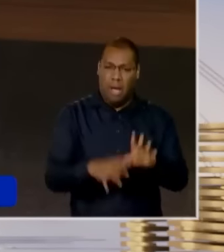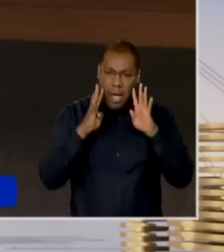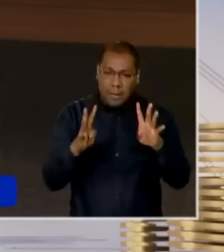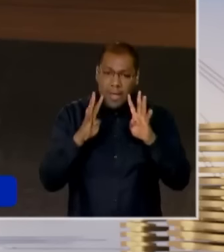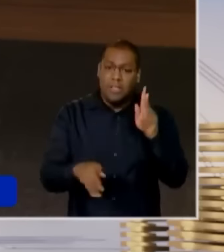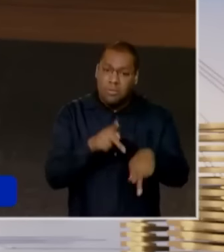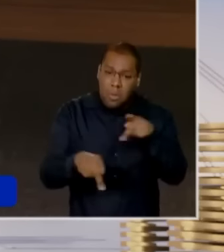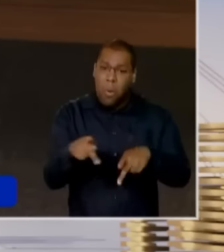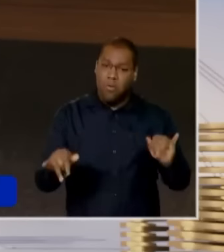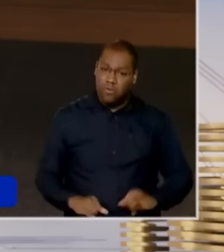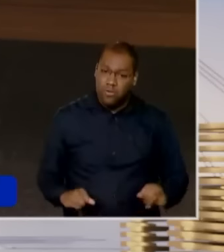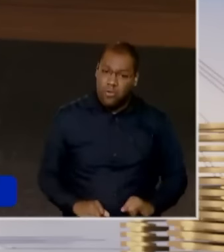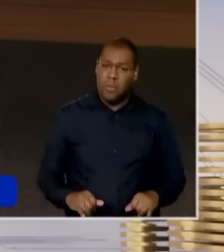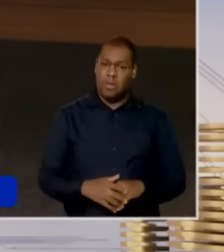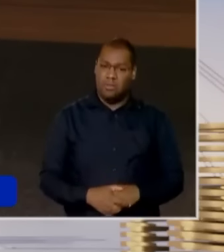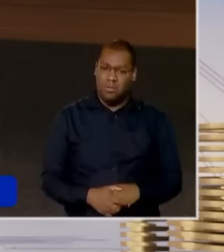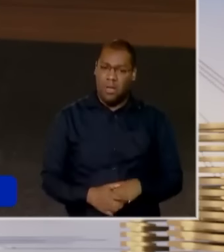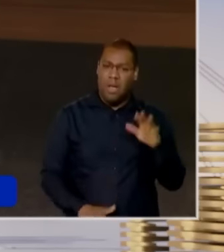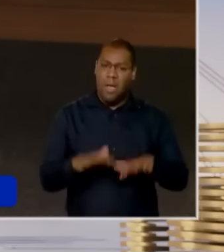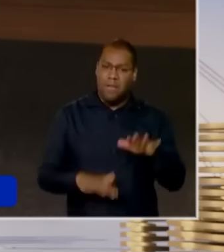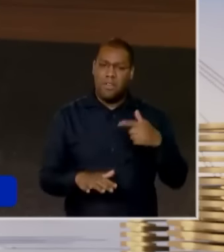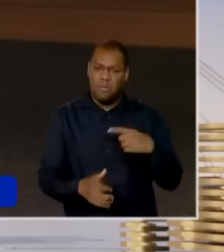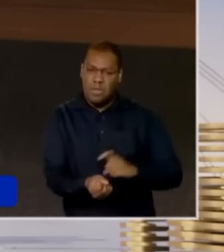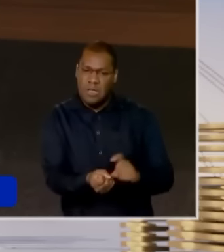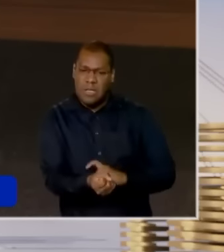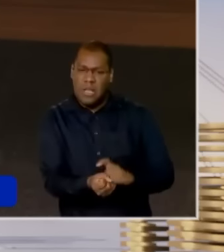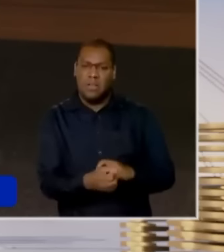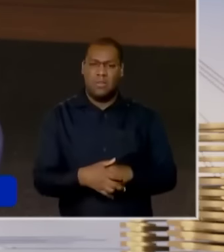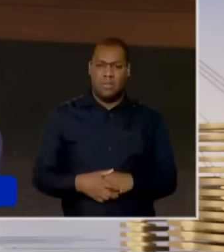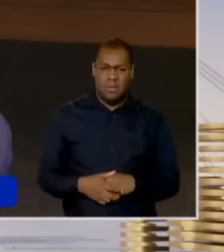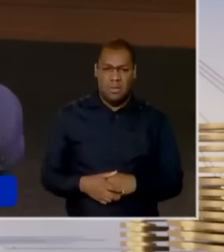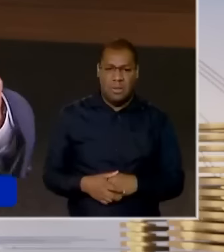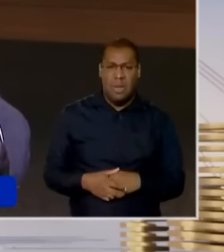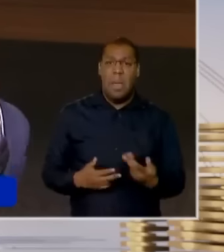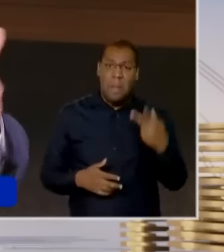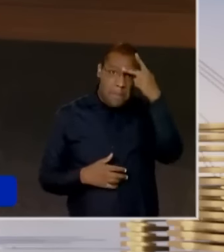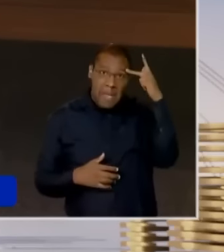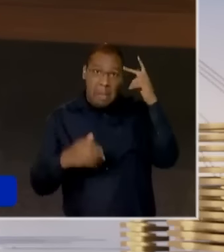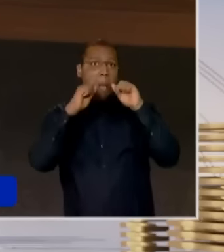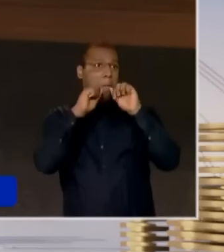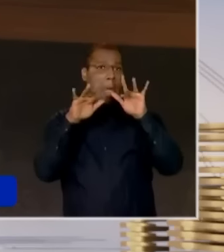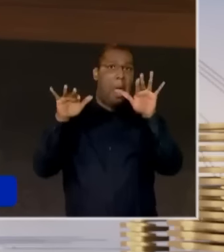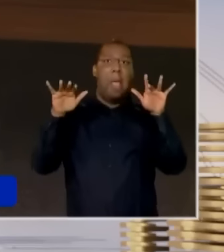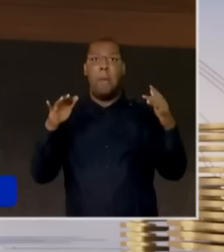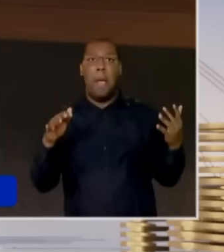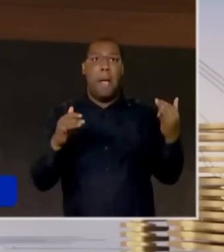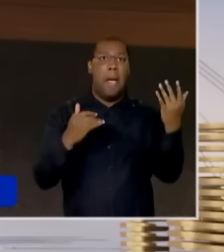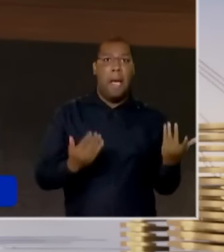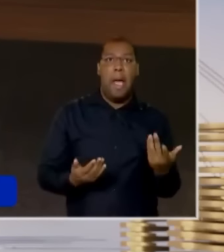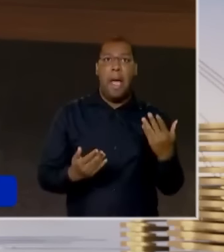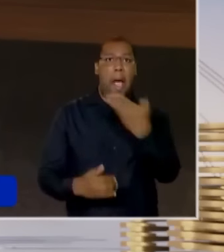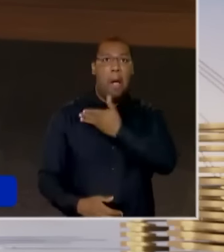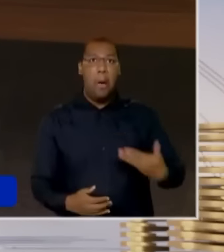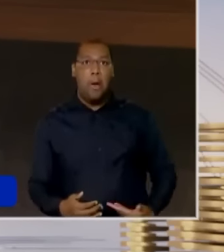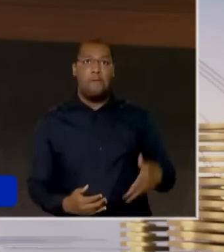dívida para o desenvolvimento. Mas desde que a formação dessa dívida seja para aplicação em infraestrutura,